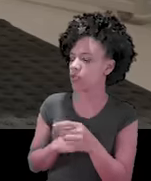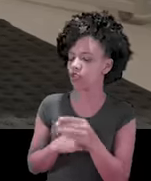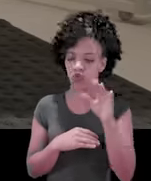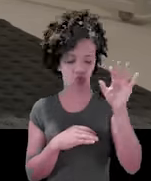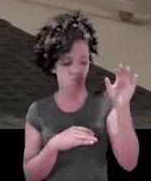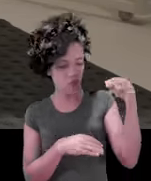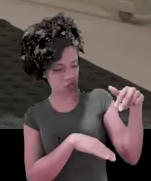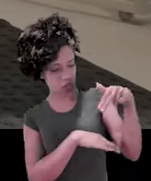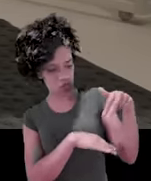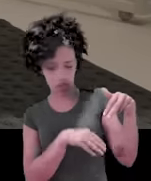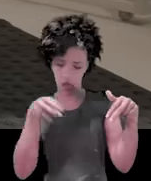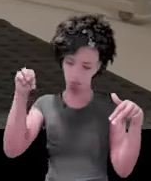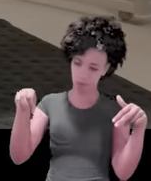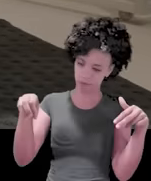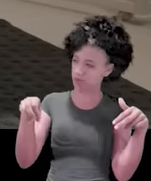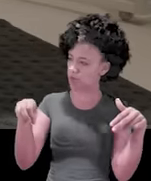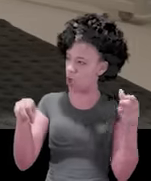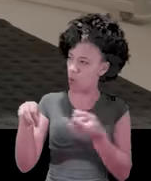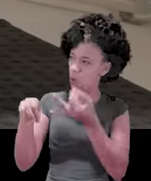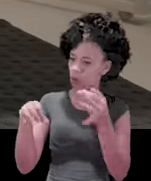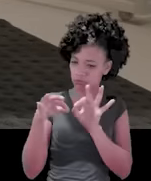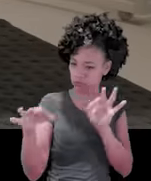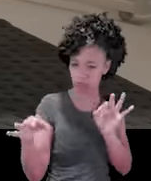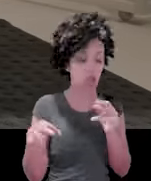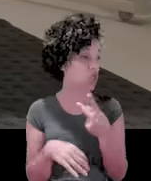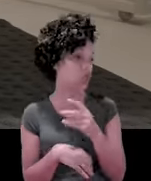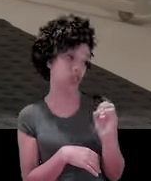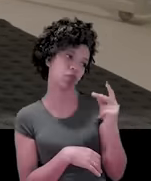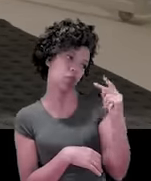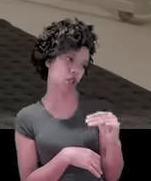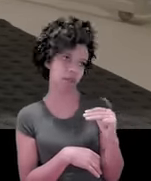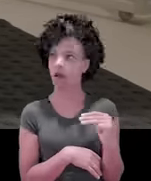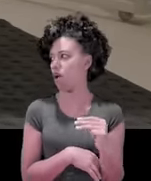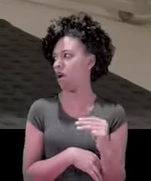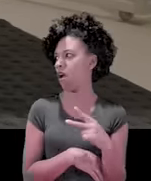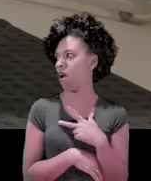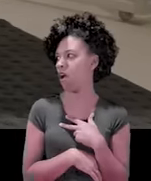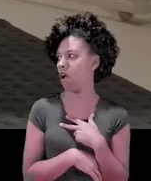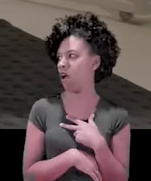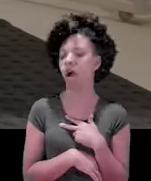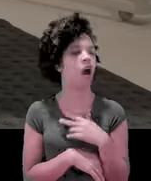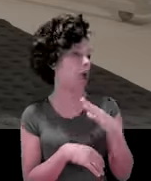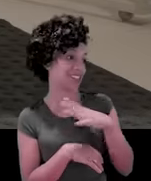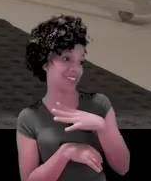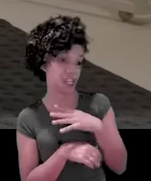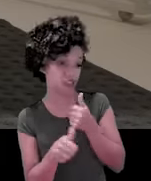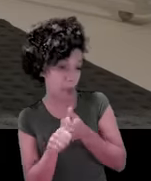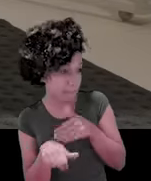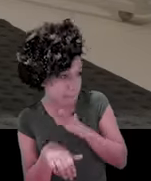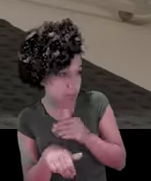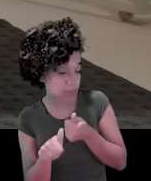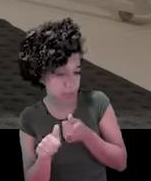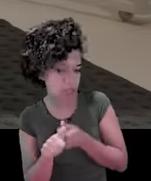de uma parte de Gamas assim civilização 200 quilômetros a cidade mais próxima tava